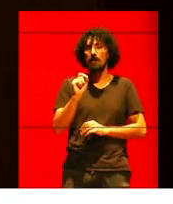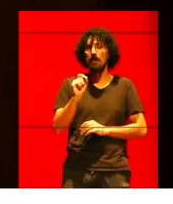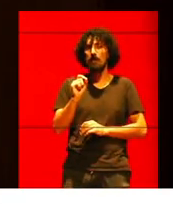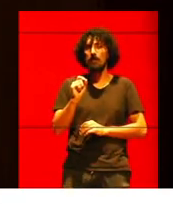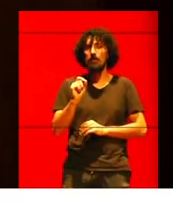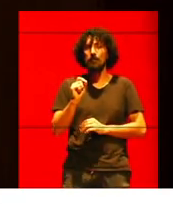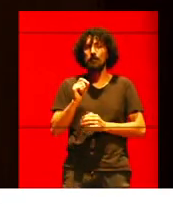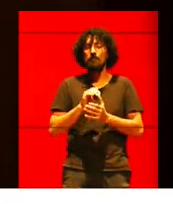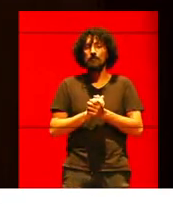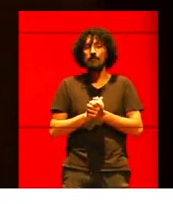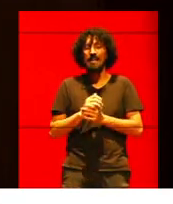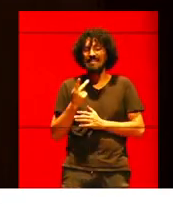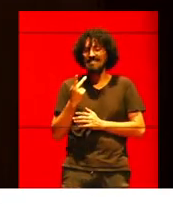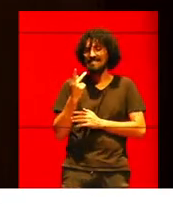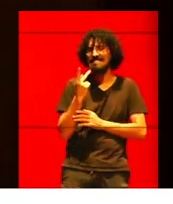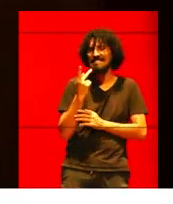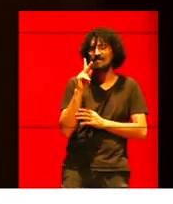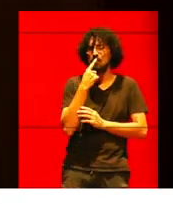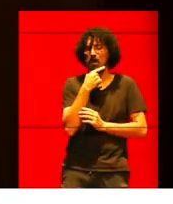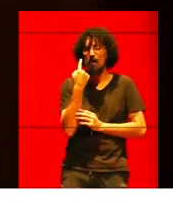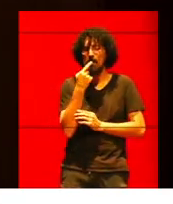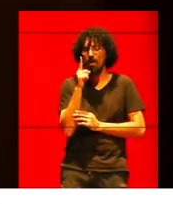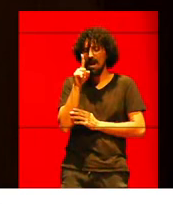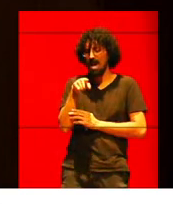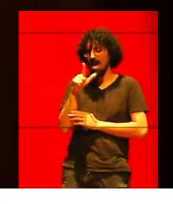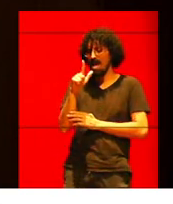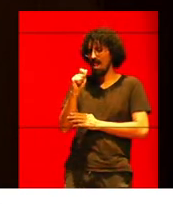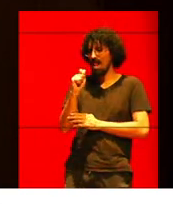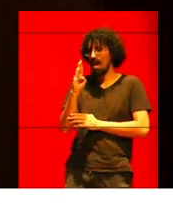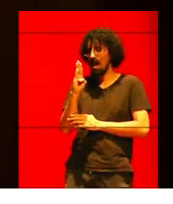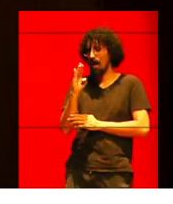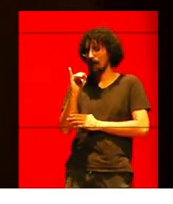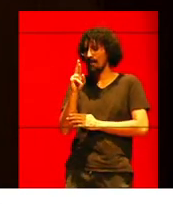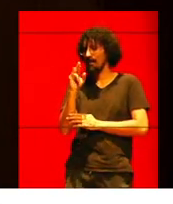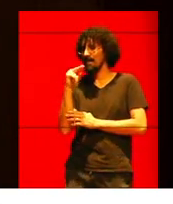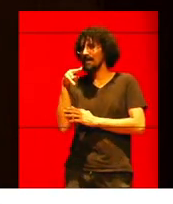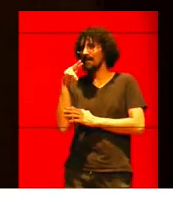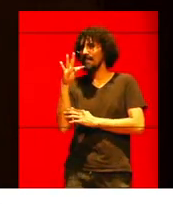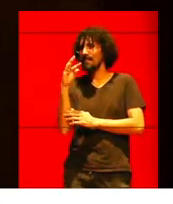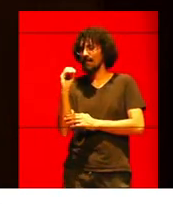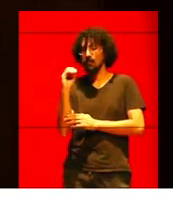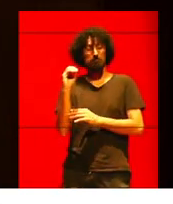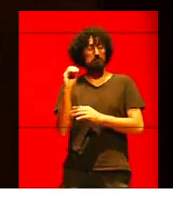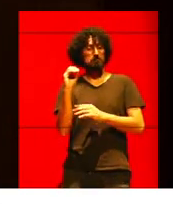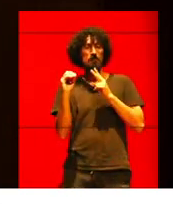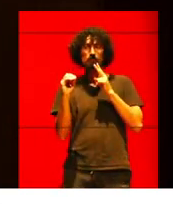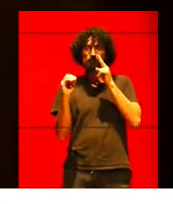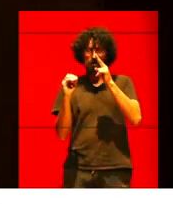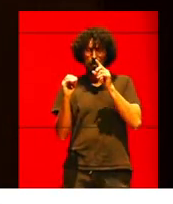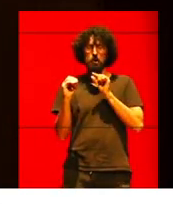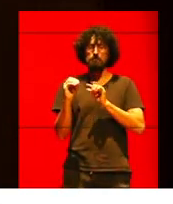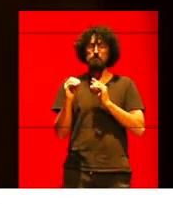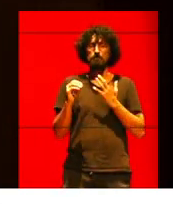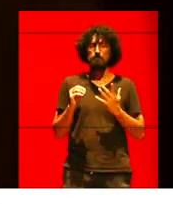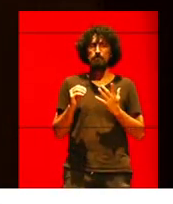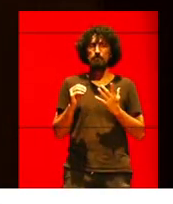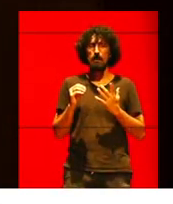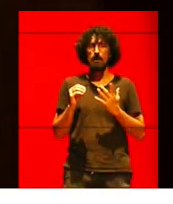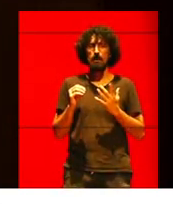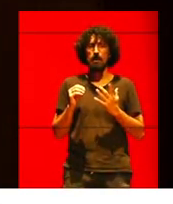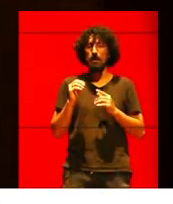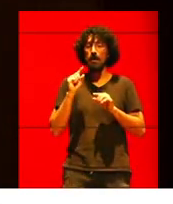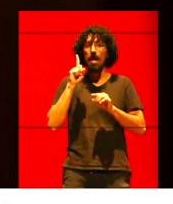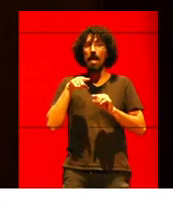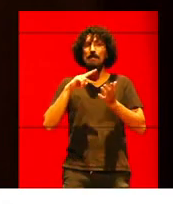seus lábios são labirintos. Olha que coisa mais, né, forte de dizer para alguém. Seus lábios são labirintos que atraem meus instintos